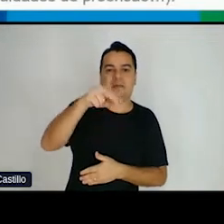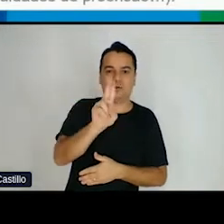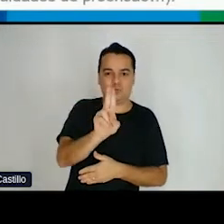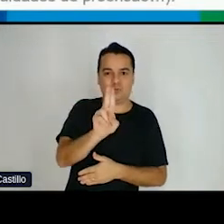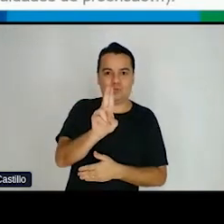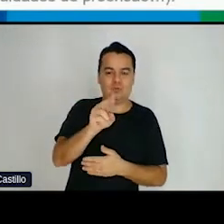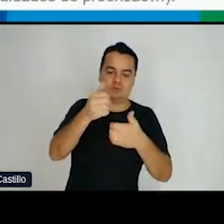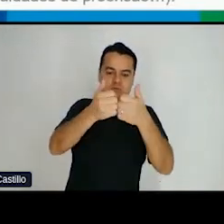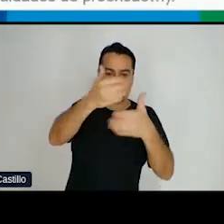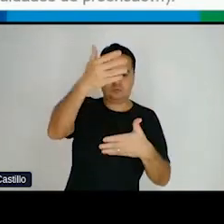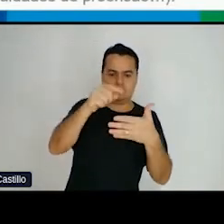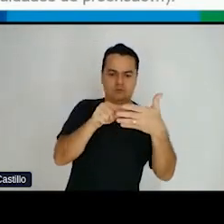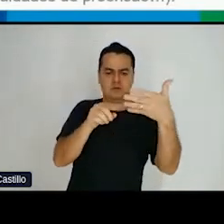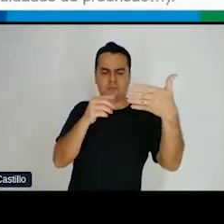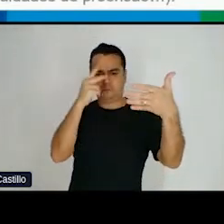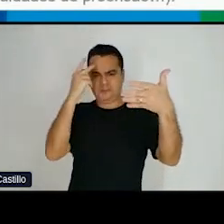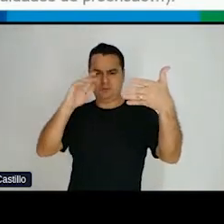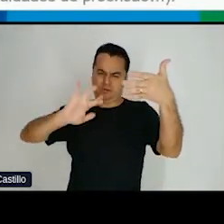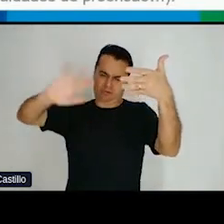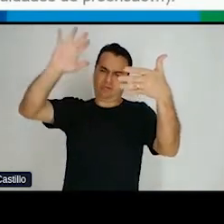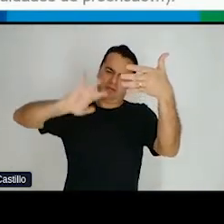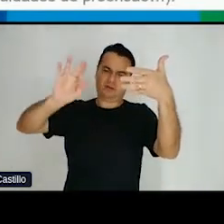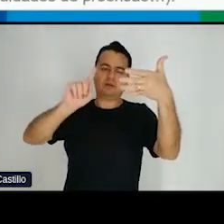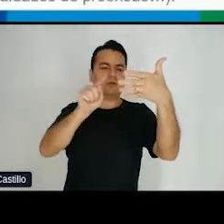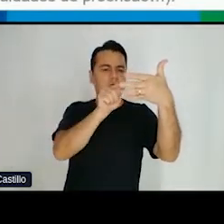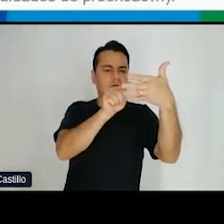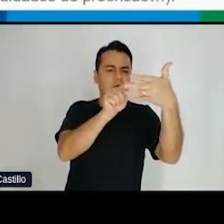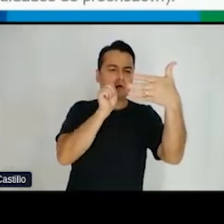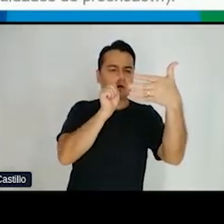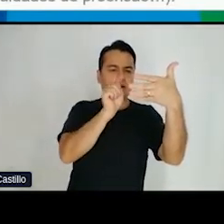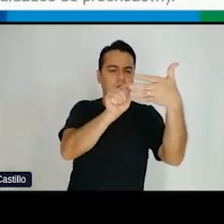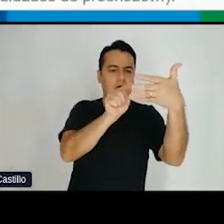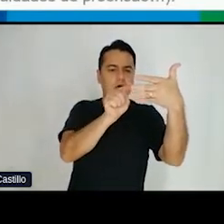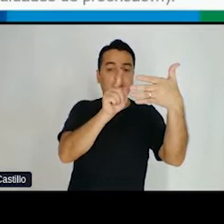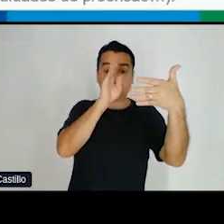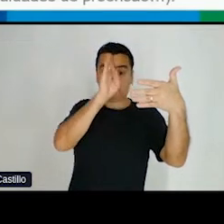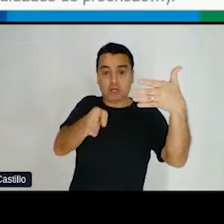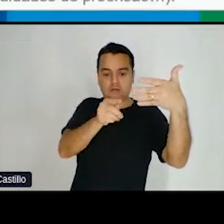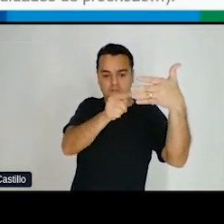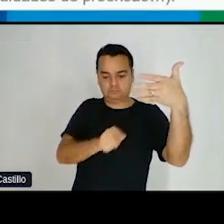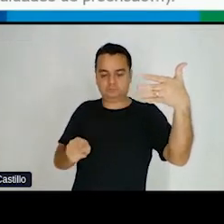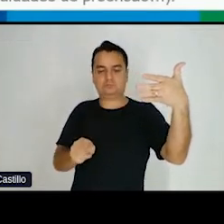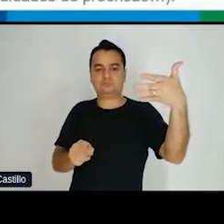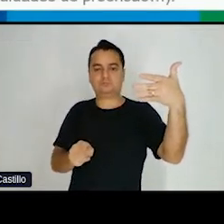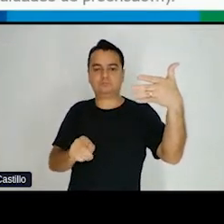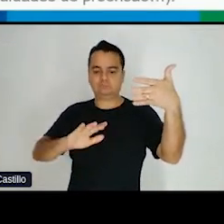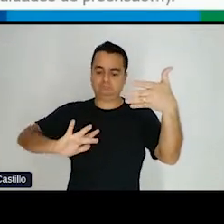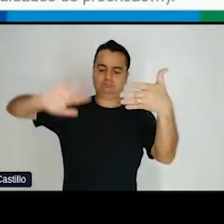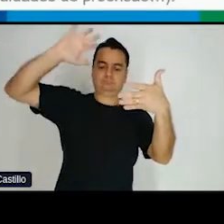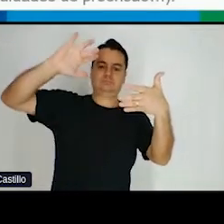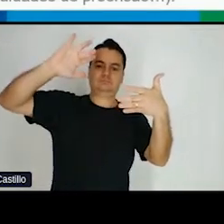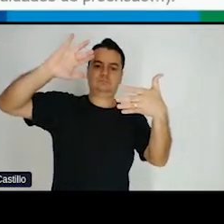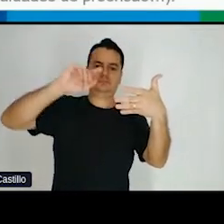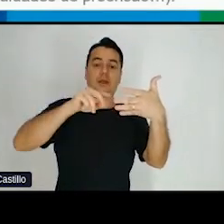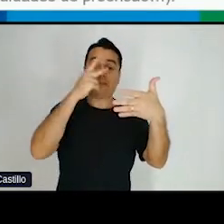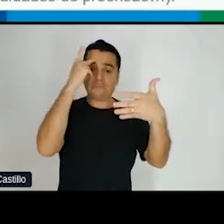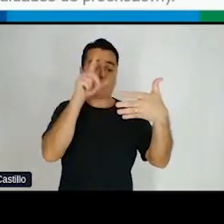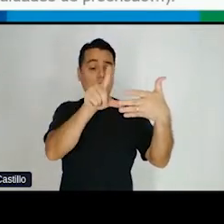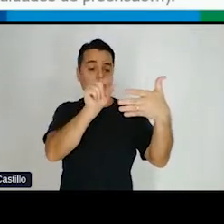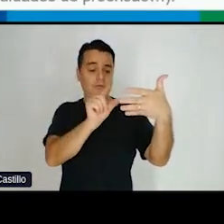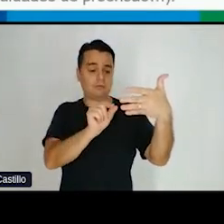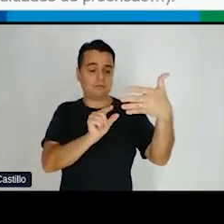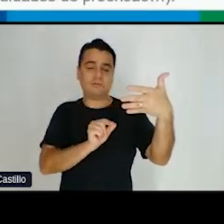ele vai se nortear ali e você vai diminuir esse esforço do seu usuário. Então, é pensar nessas pequenas